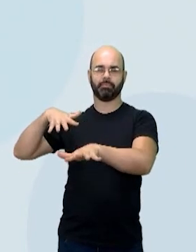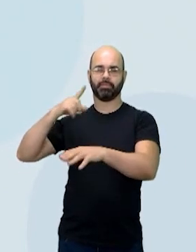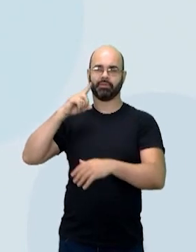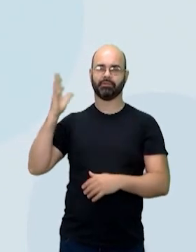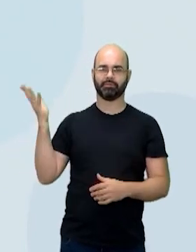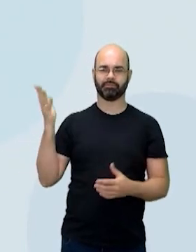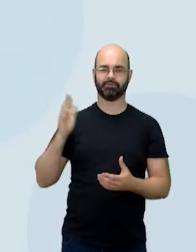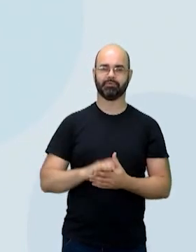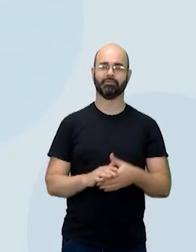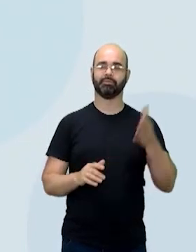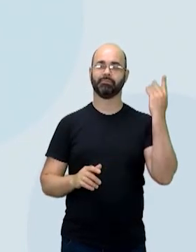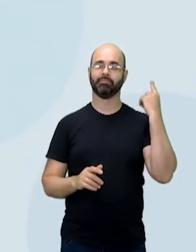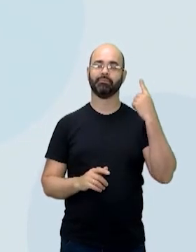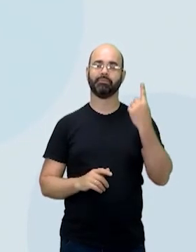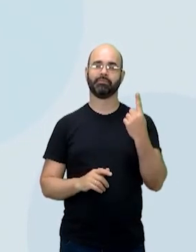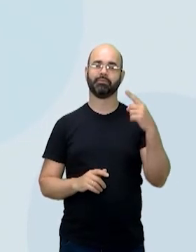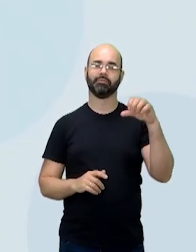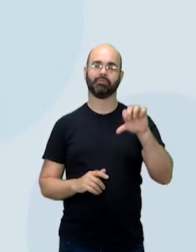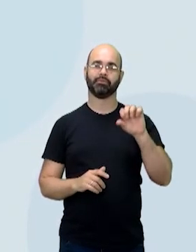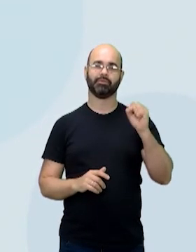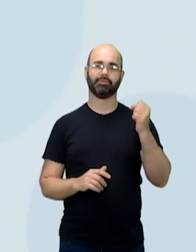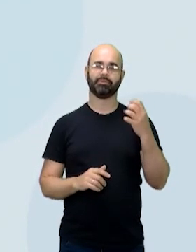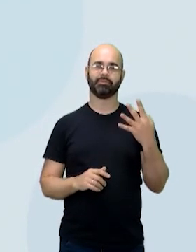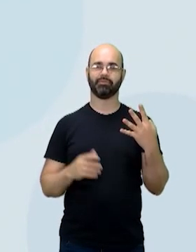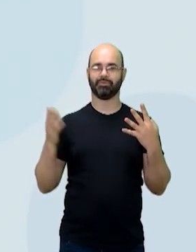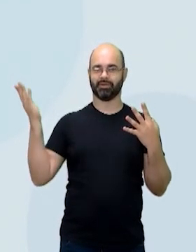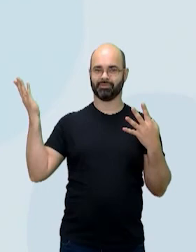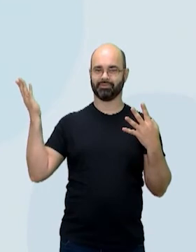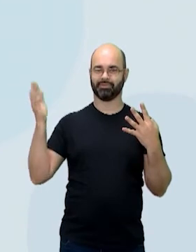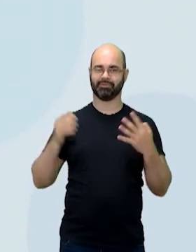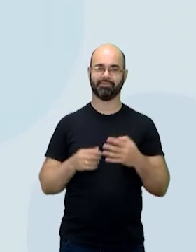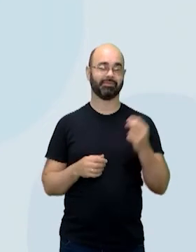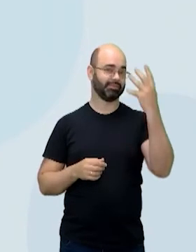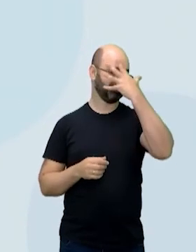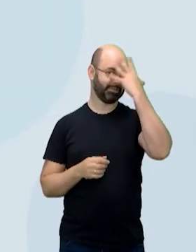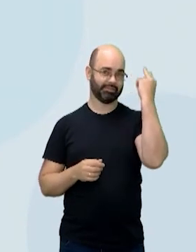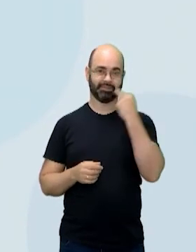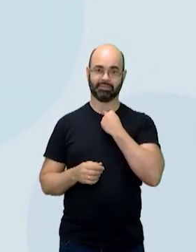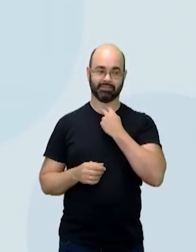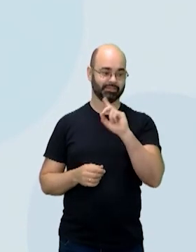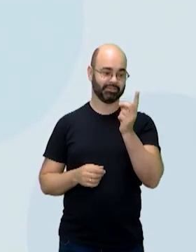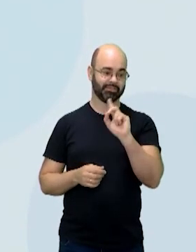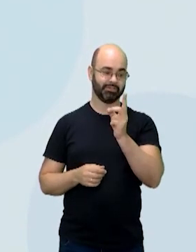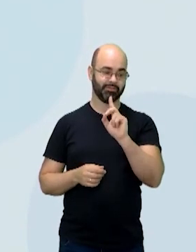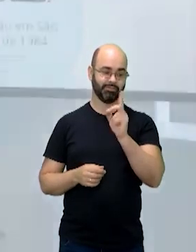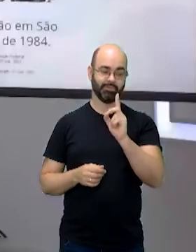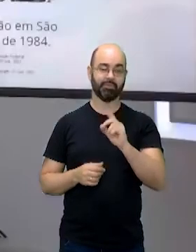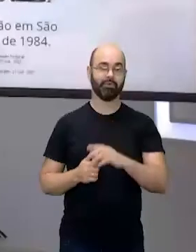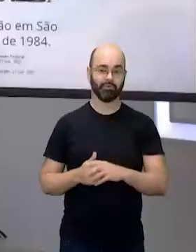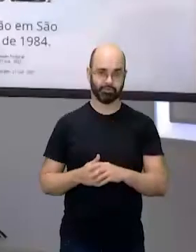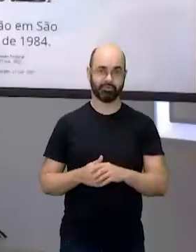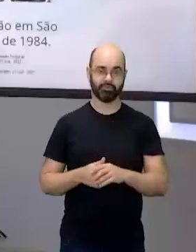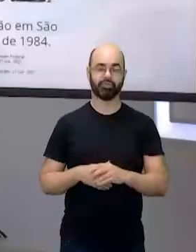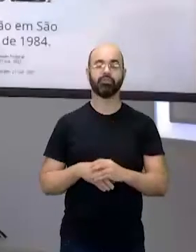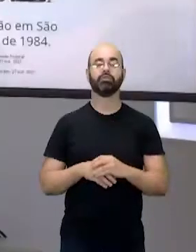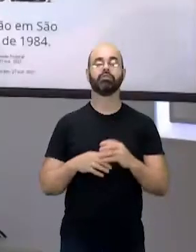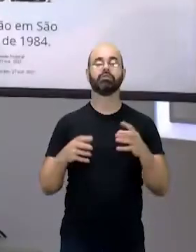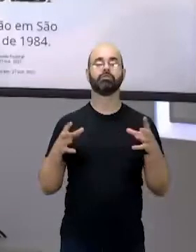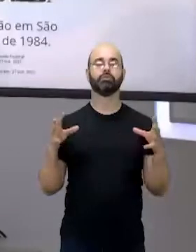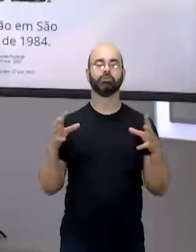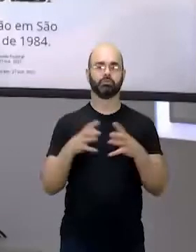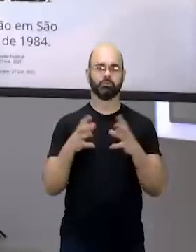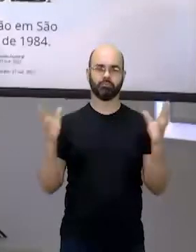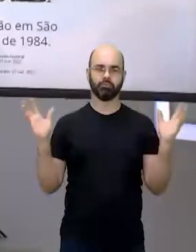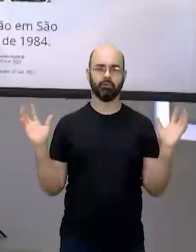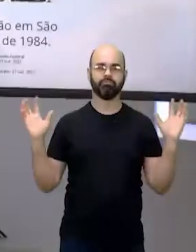em 84, né? A gente não pode esquecer que as diretas já foi um movimento que engajou o